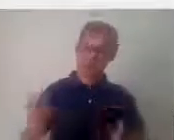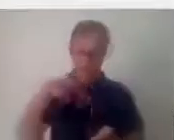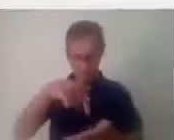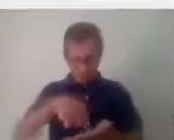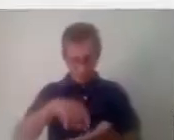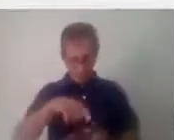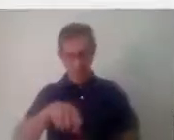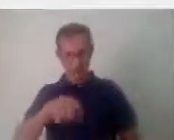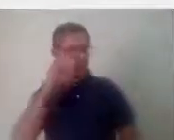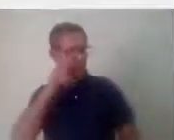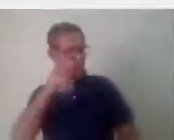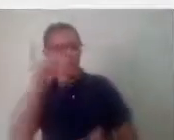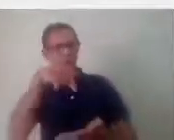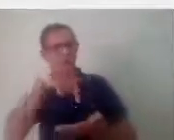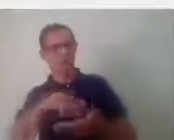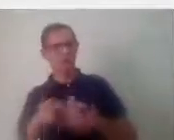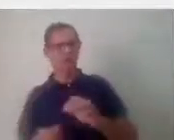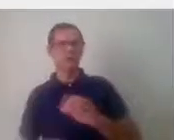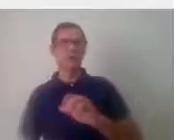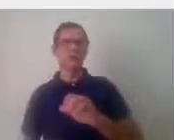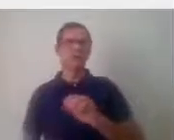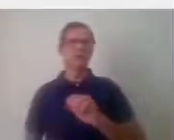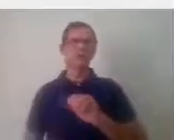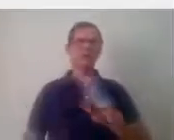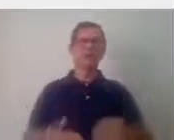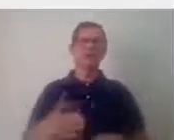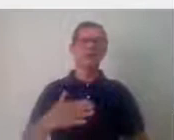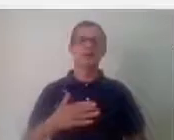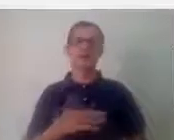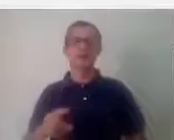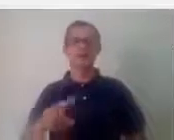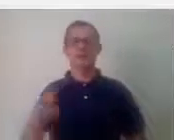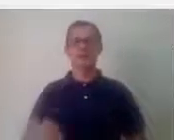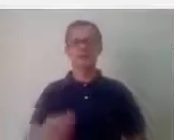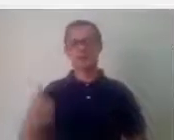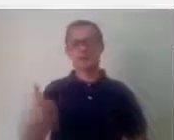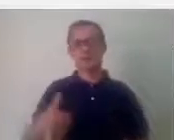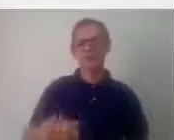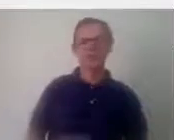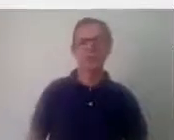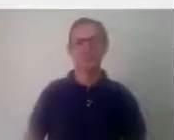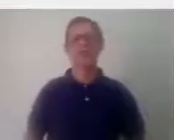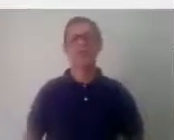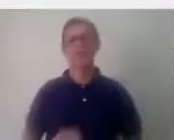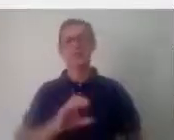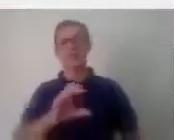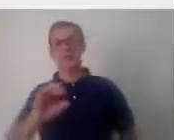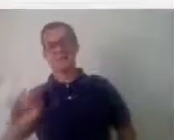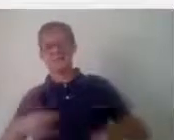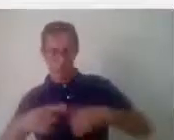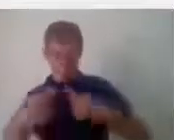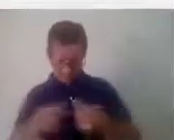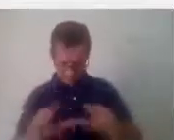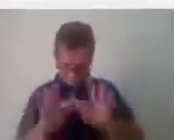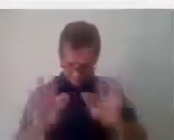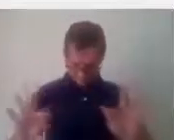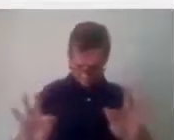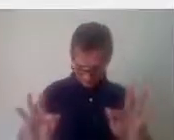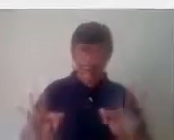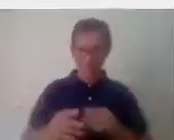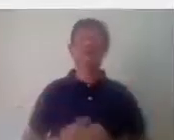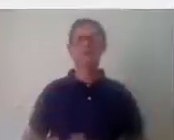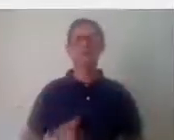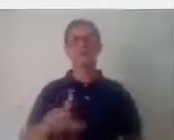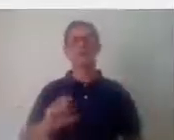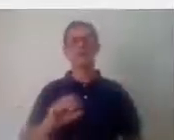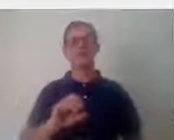você vai conseguir um ponto, A, B, onde as minhas derivadas de primeira ordem, elas são zero. Essa função aqui, ela